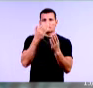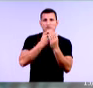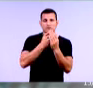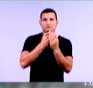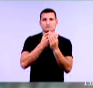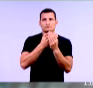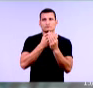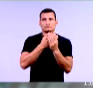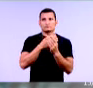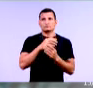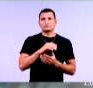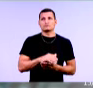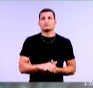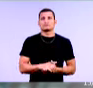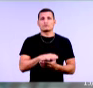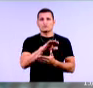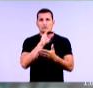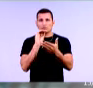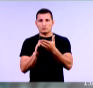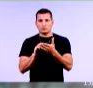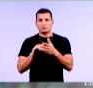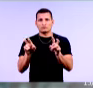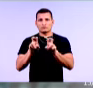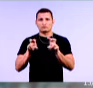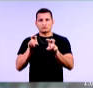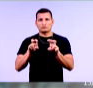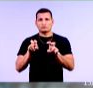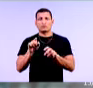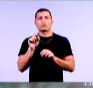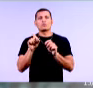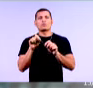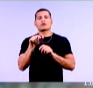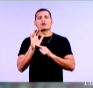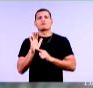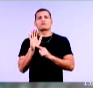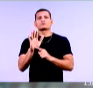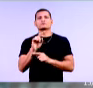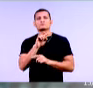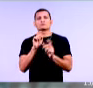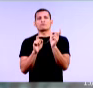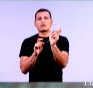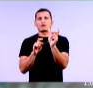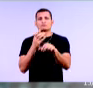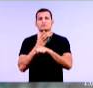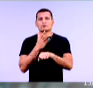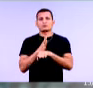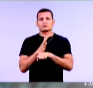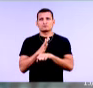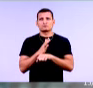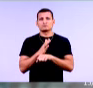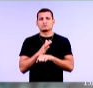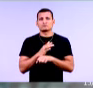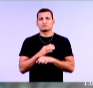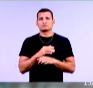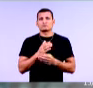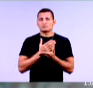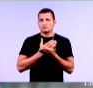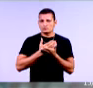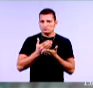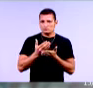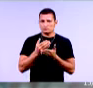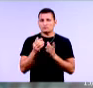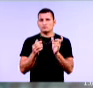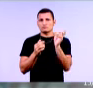smartphone, e coloco lá no computador, o que representa efetivamente isso na prática? A partir desse momento que eu criei